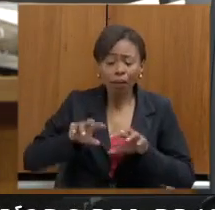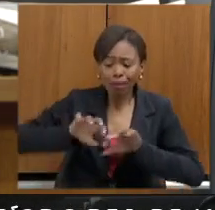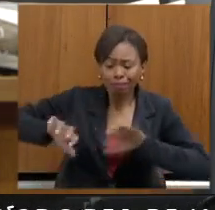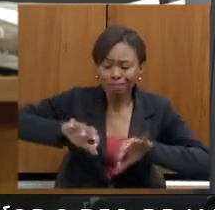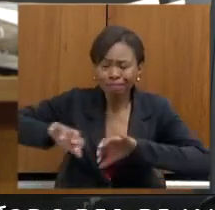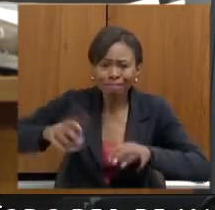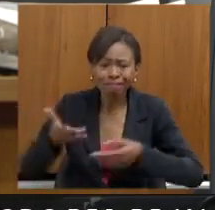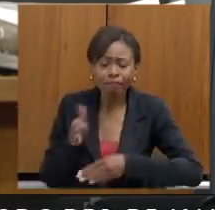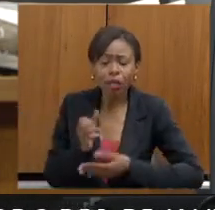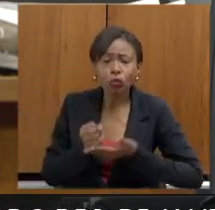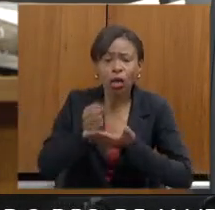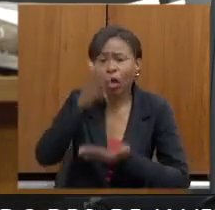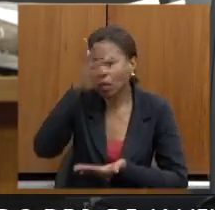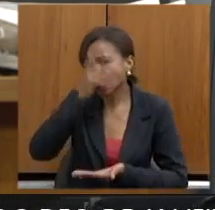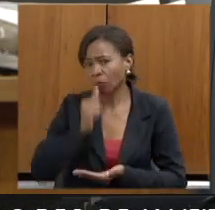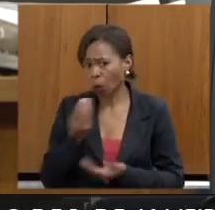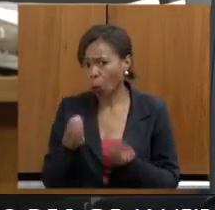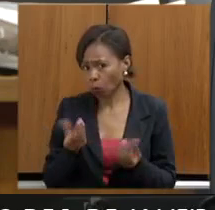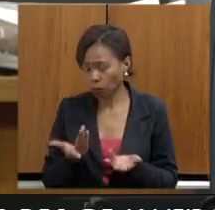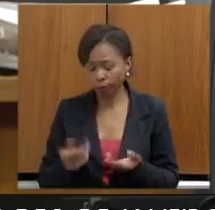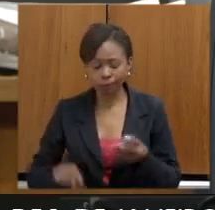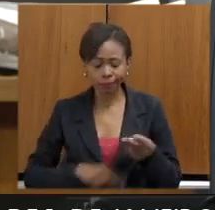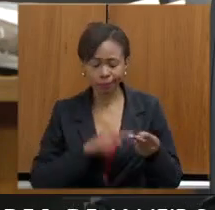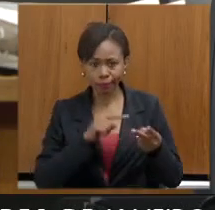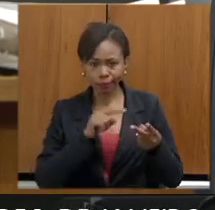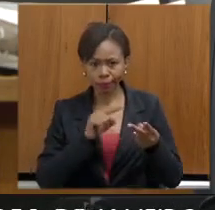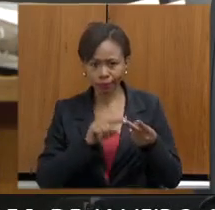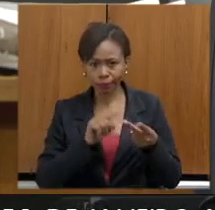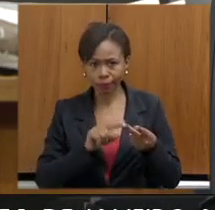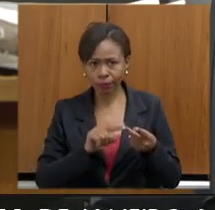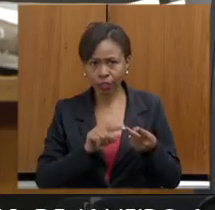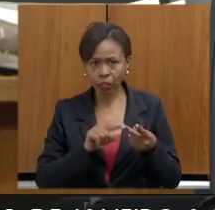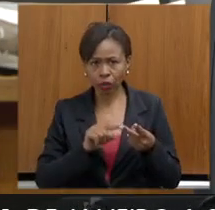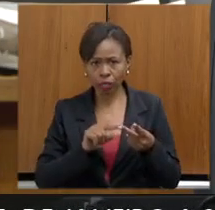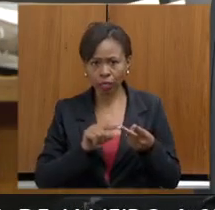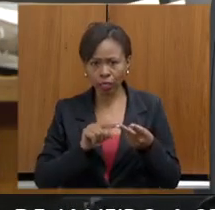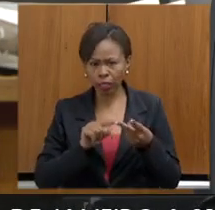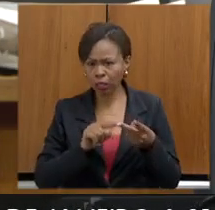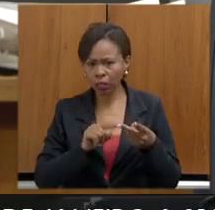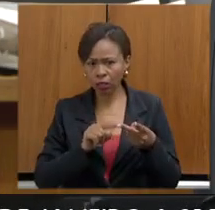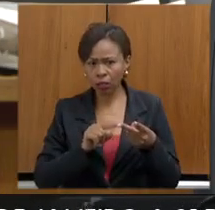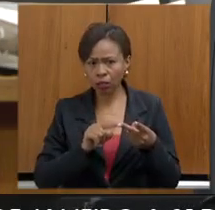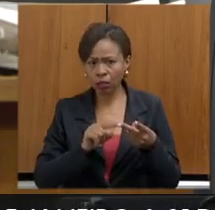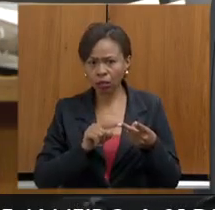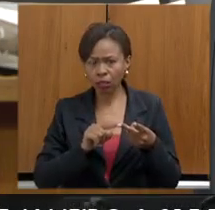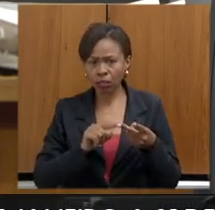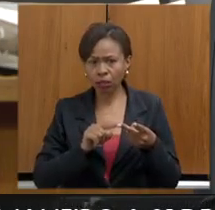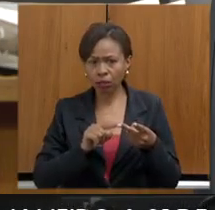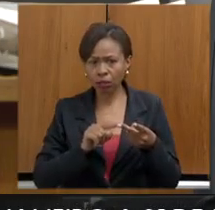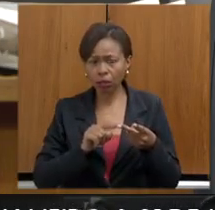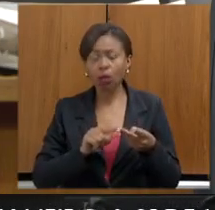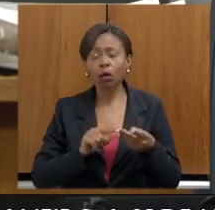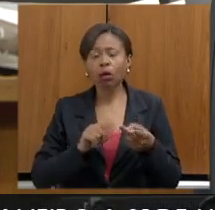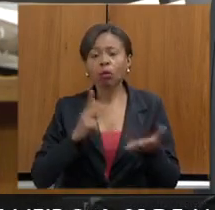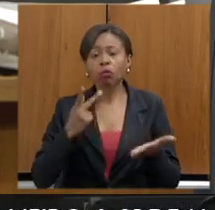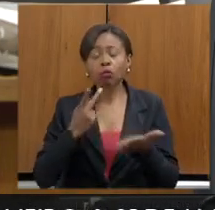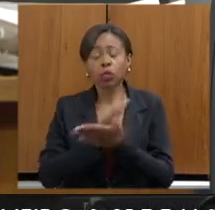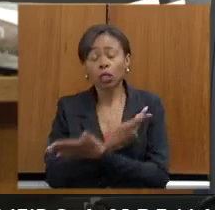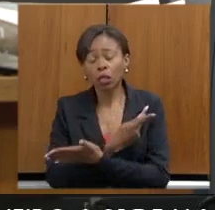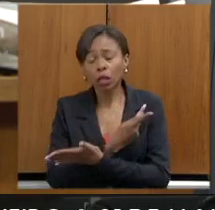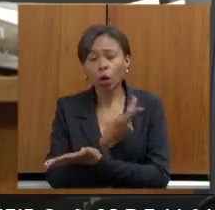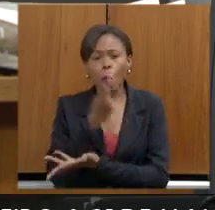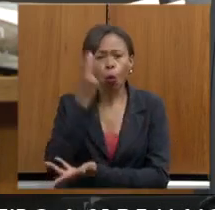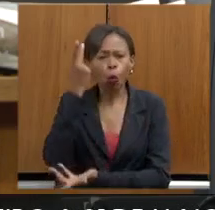segunda é o seguinte e chegou fogo né minha mãe Dona Geralda que mora na roça os